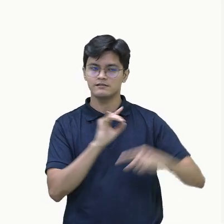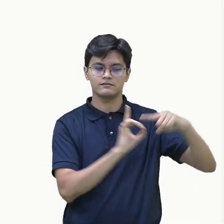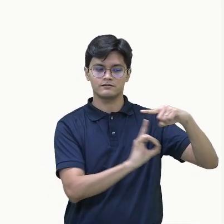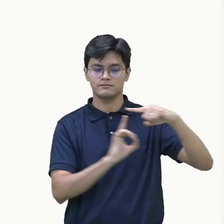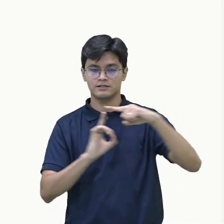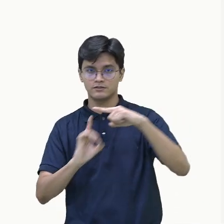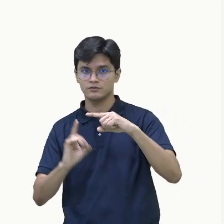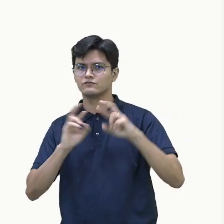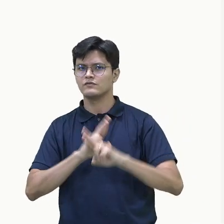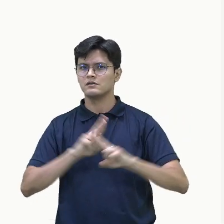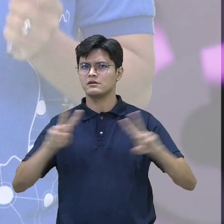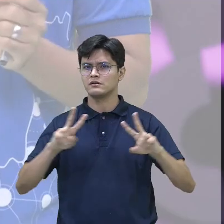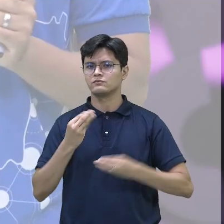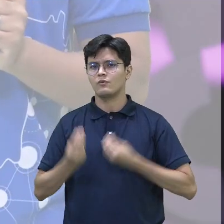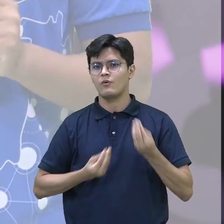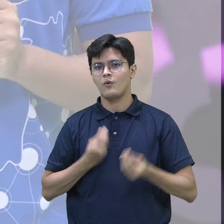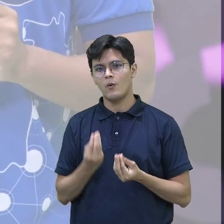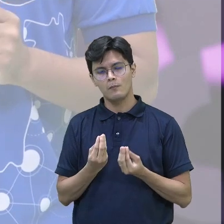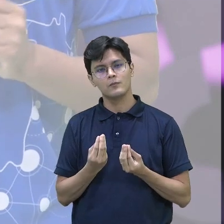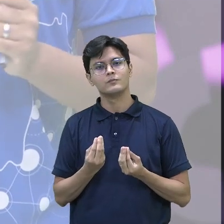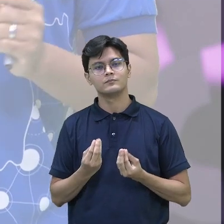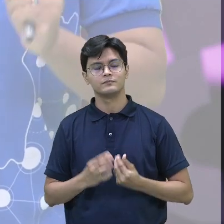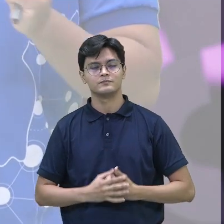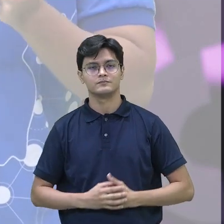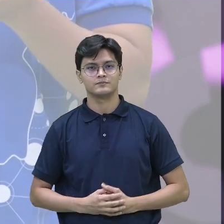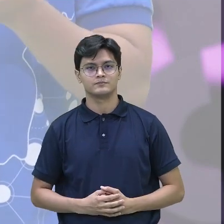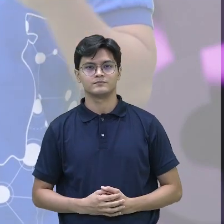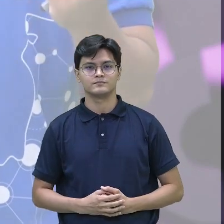acontecer? Eu vou primeiro